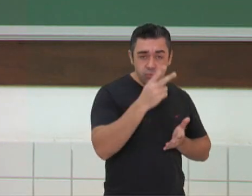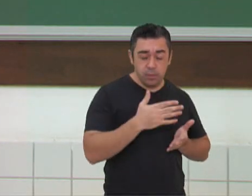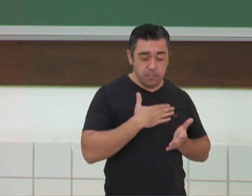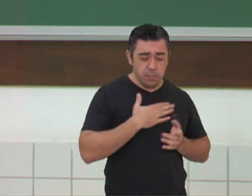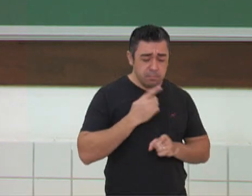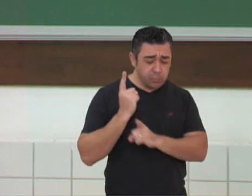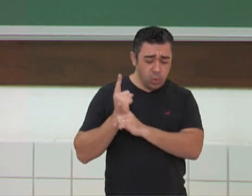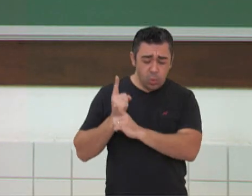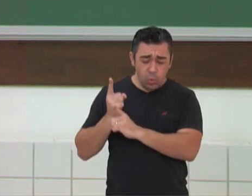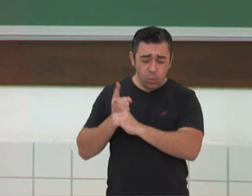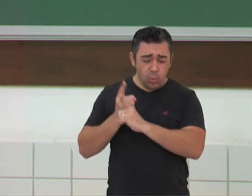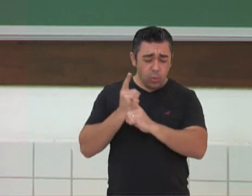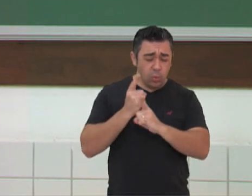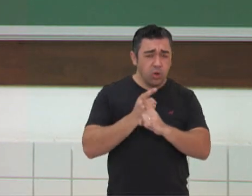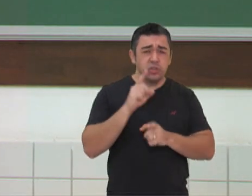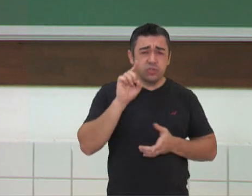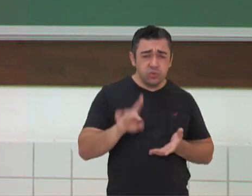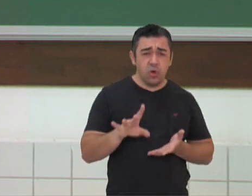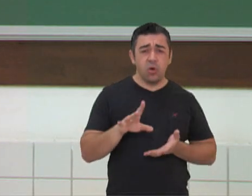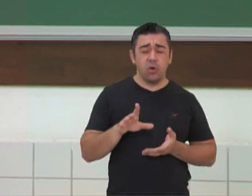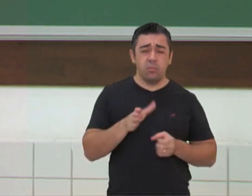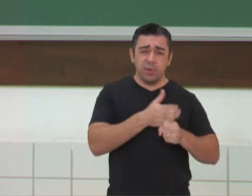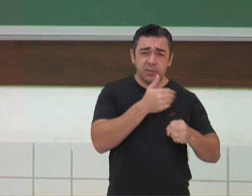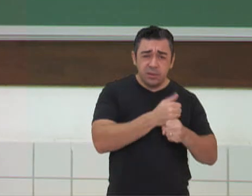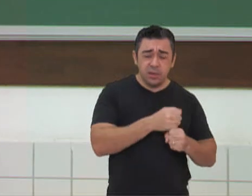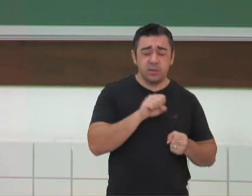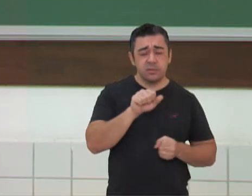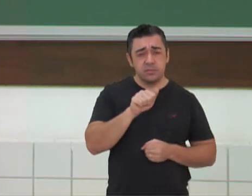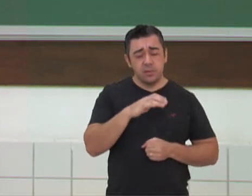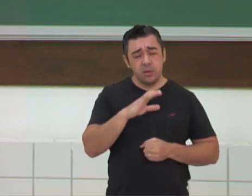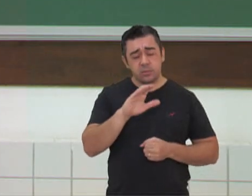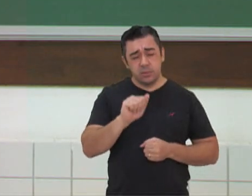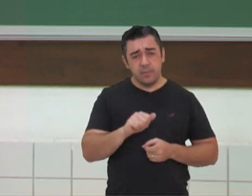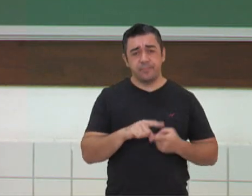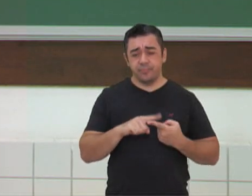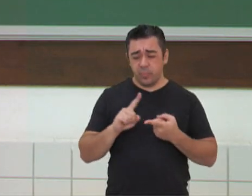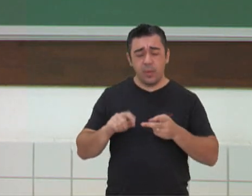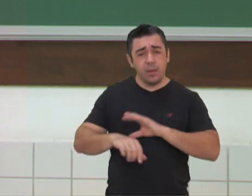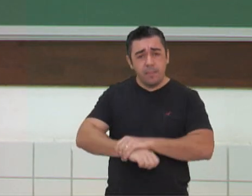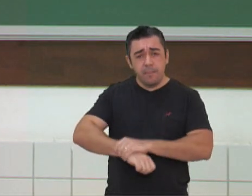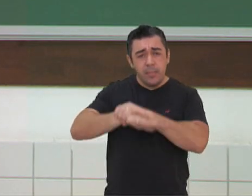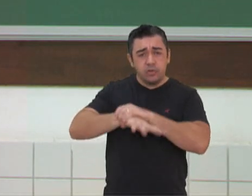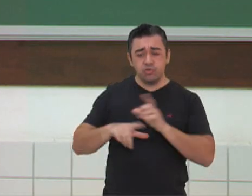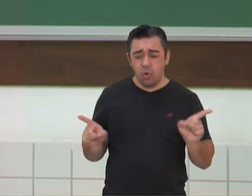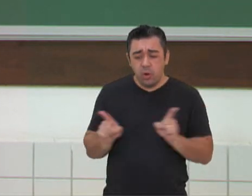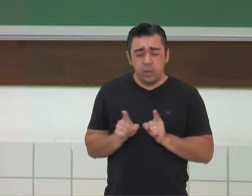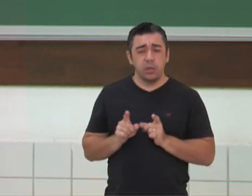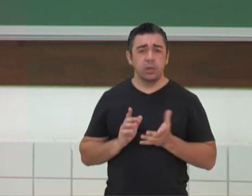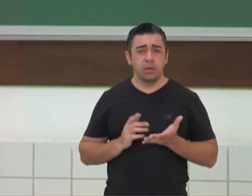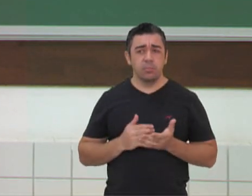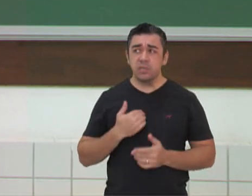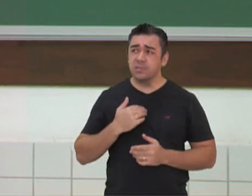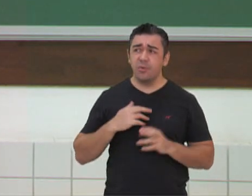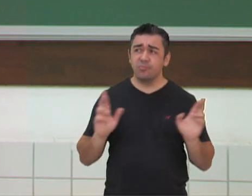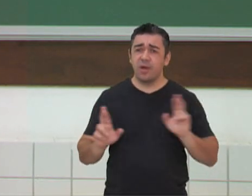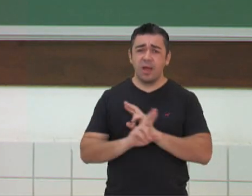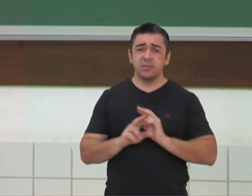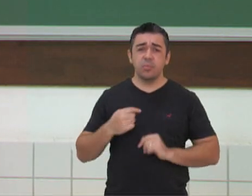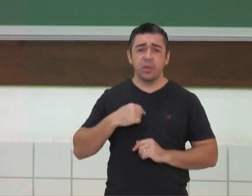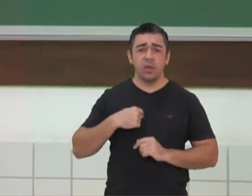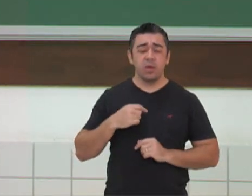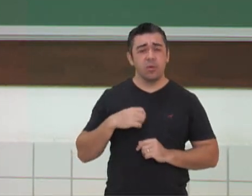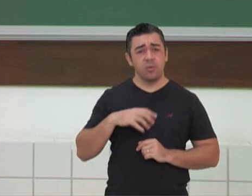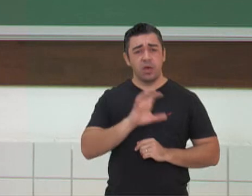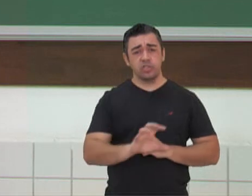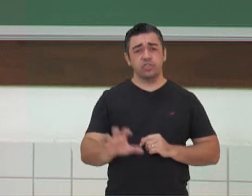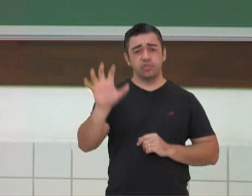acho ali um monte de coisa da batata salsa, da mandioquinha. E eu não relaciono uma coisa a outra, porque eu não sou da outra região. Então eu vou fazer